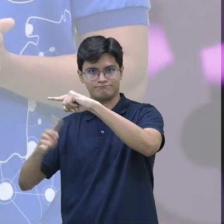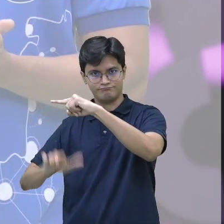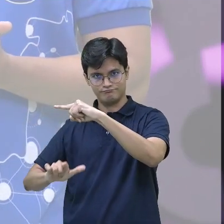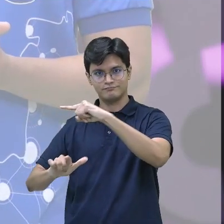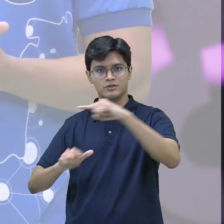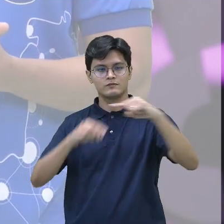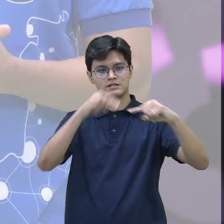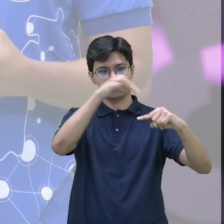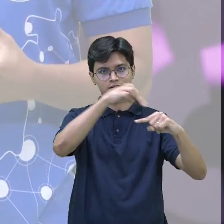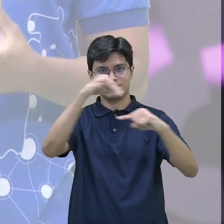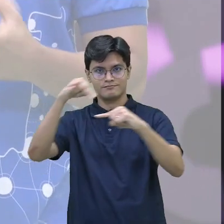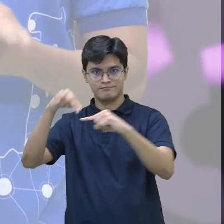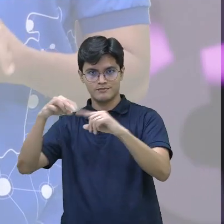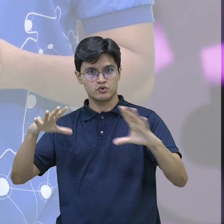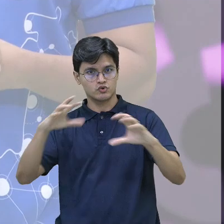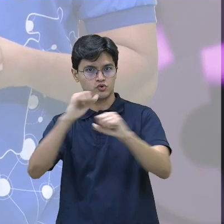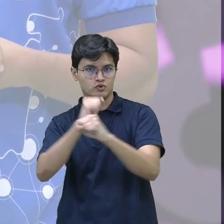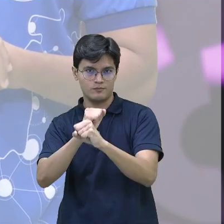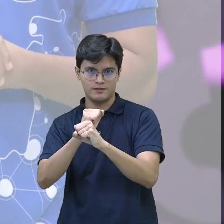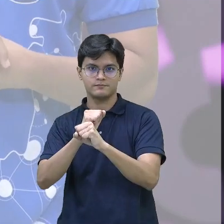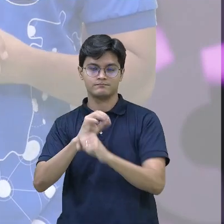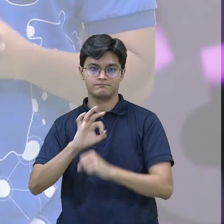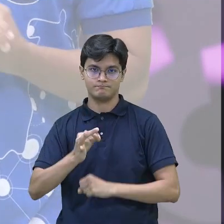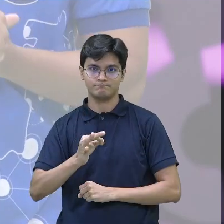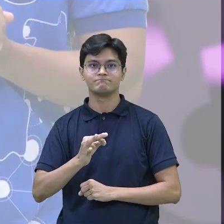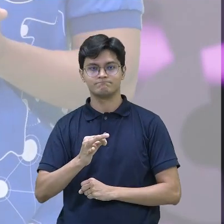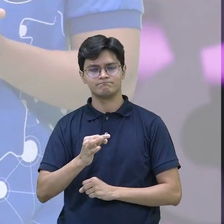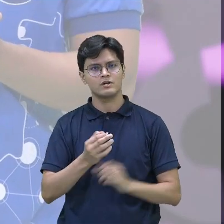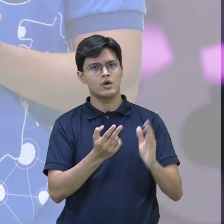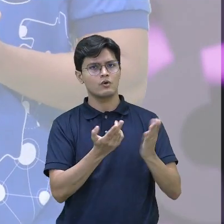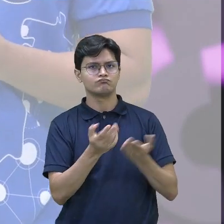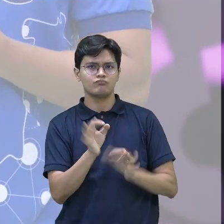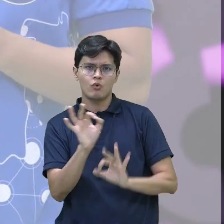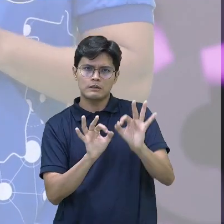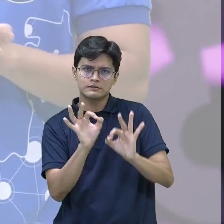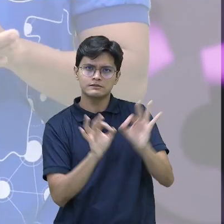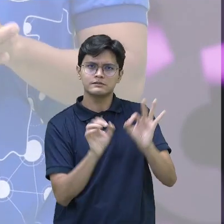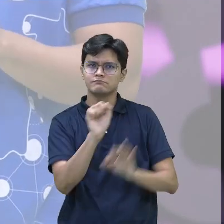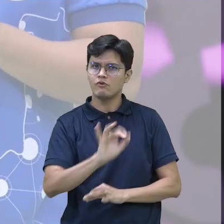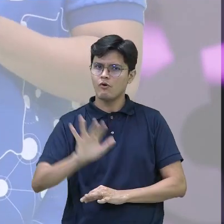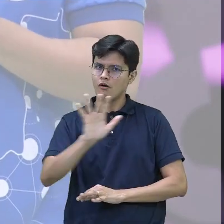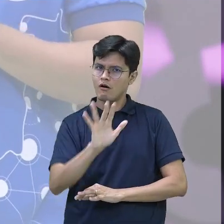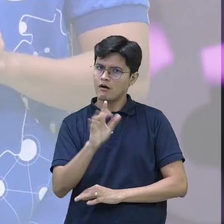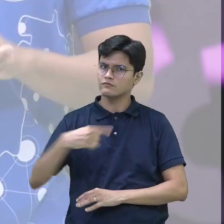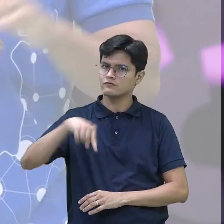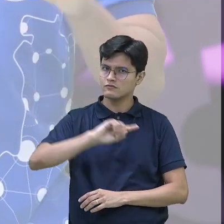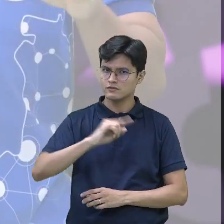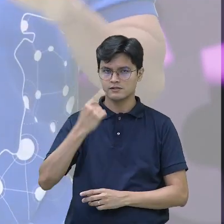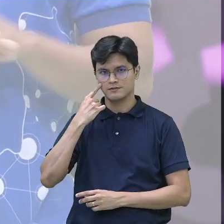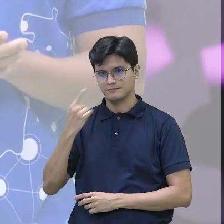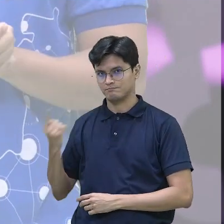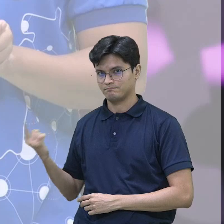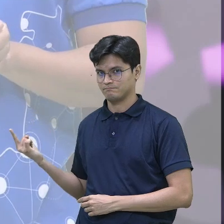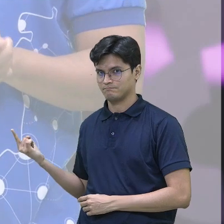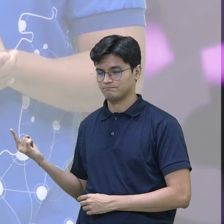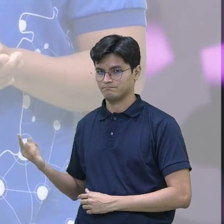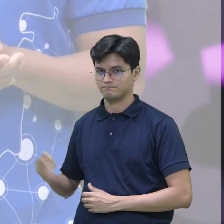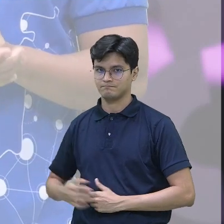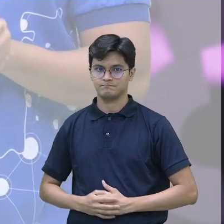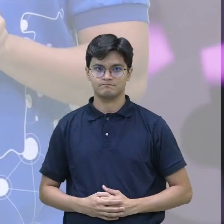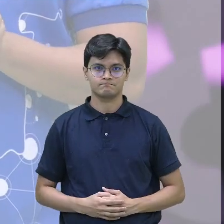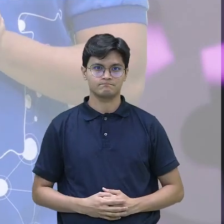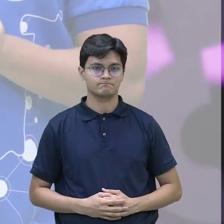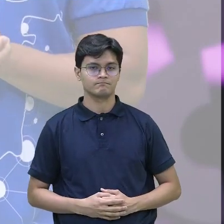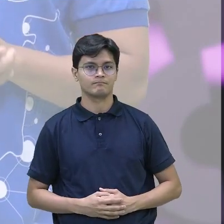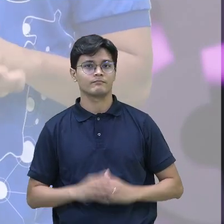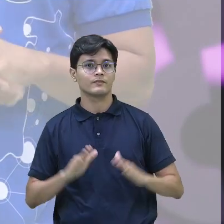os numeradores. Então, fiz aqui uma artezinha bem bonitinha para você acompanhar. Acompanhe comigo. Então, ó, eu tenho